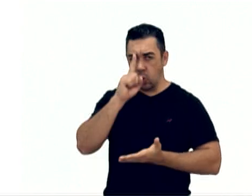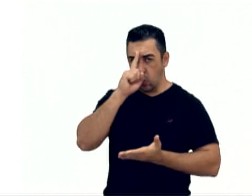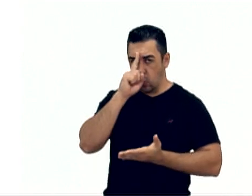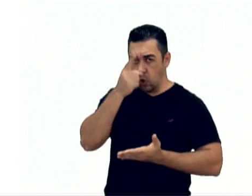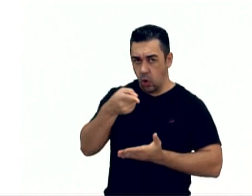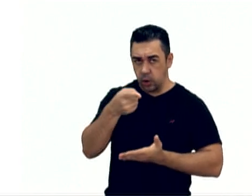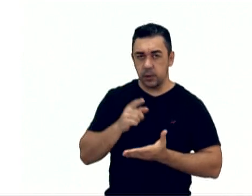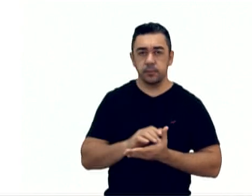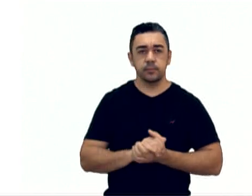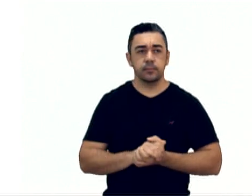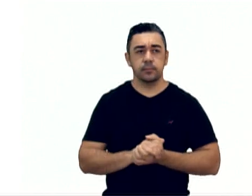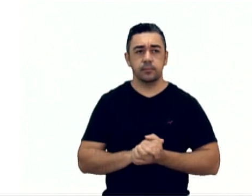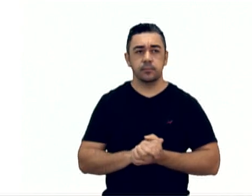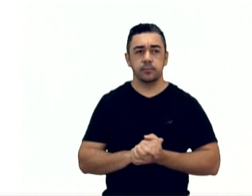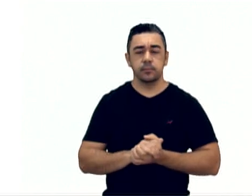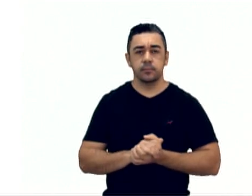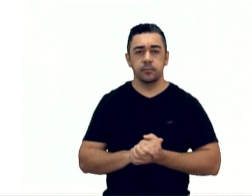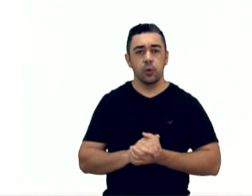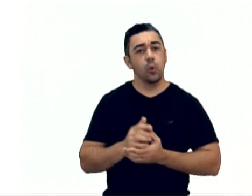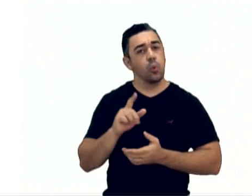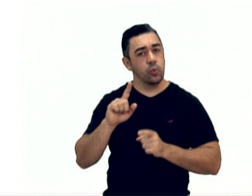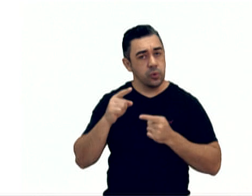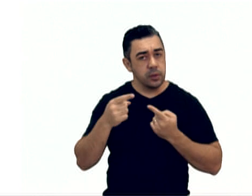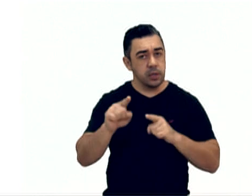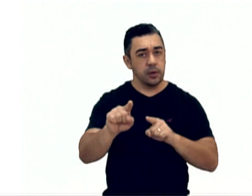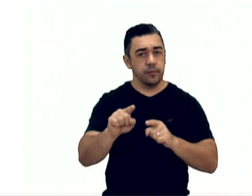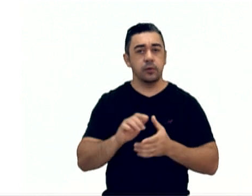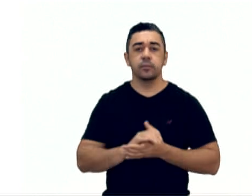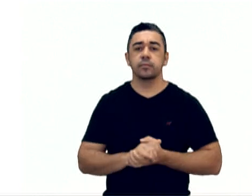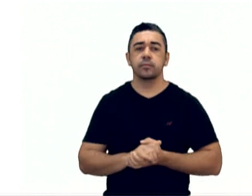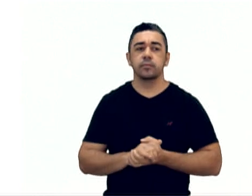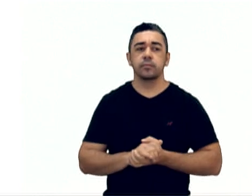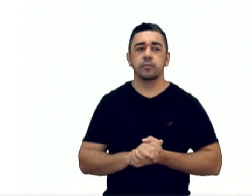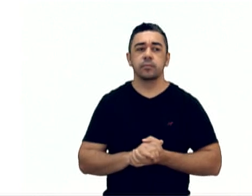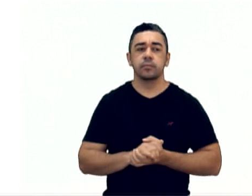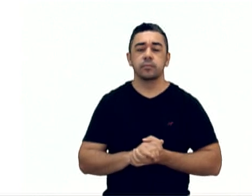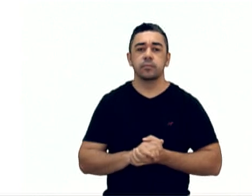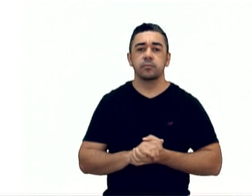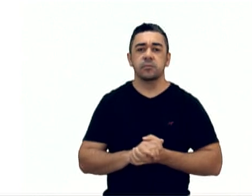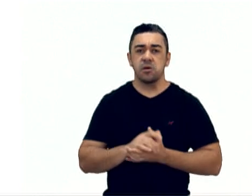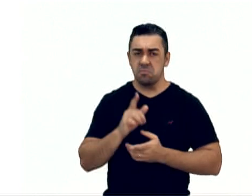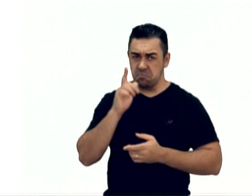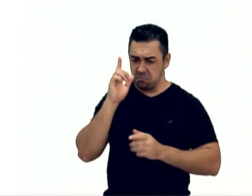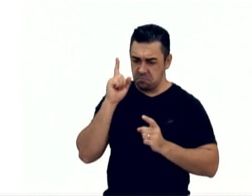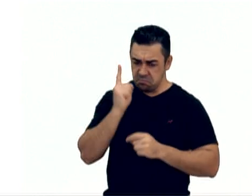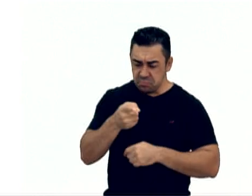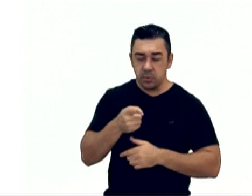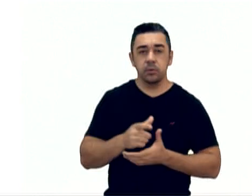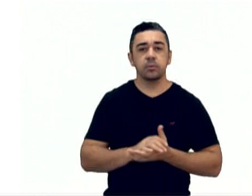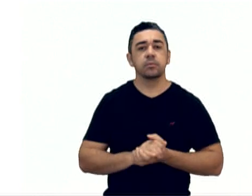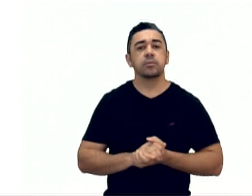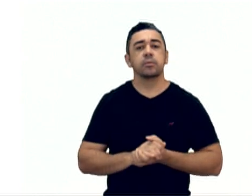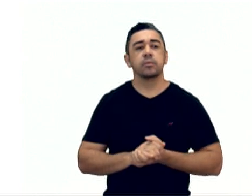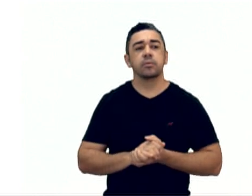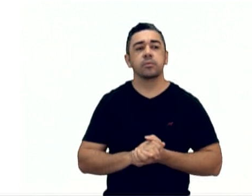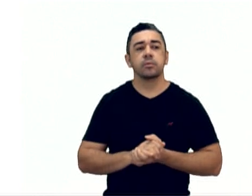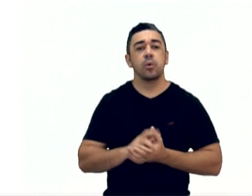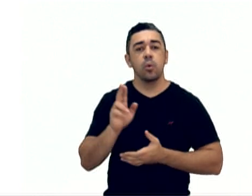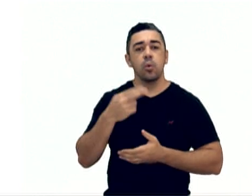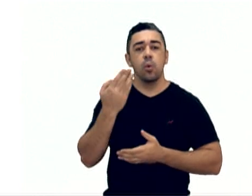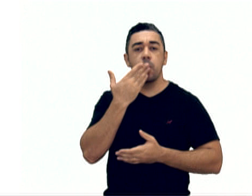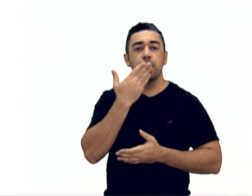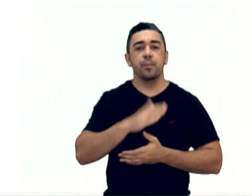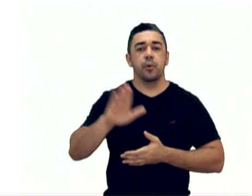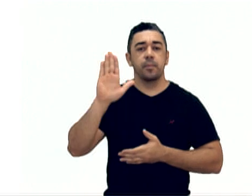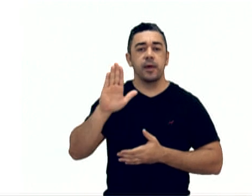ordem, a challenge, um desafio, a threat, uma ameaça ou a promise,